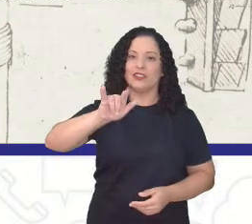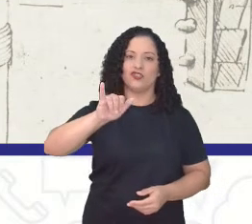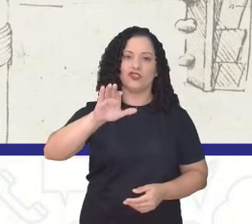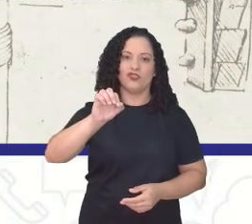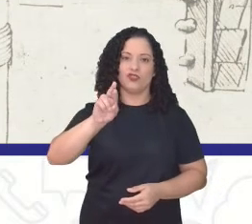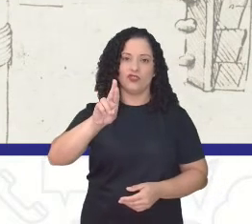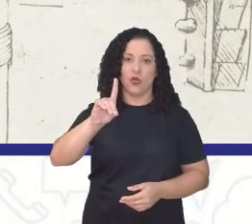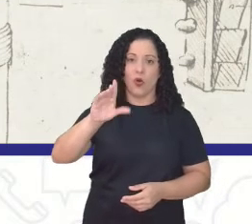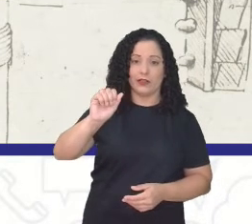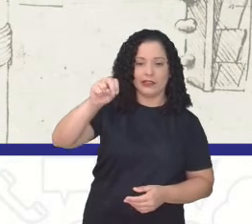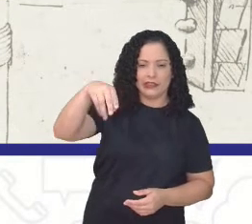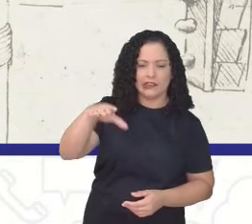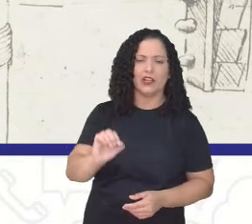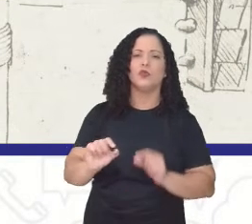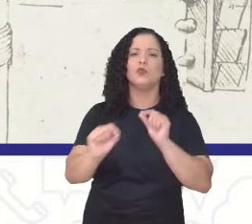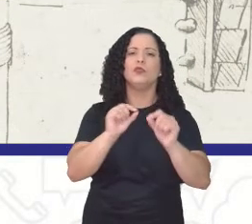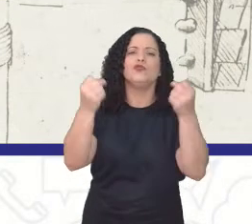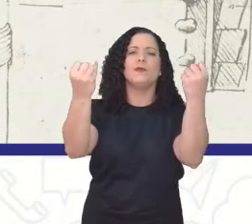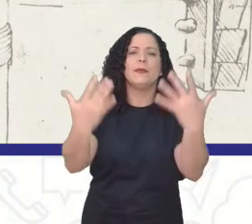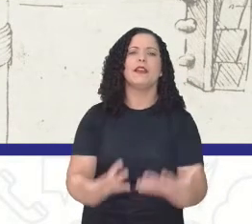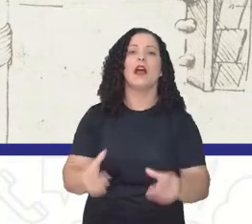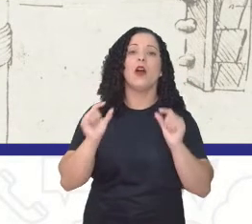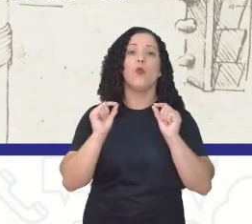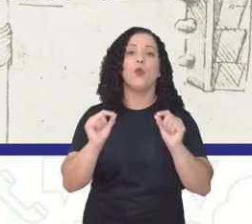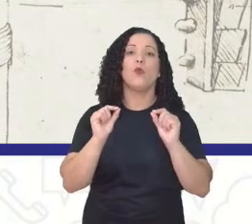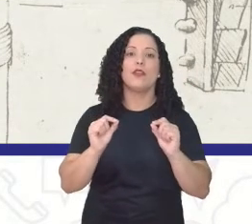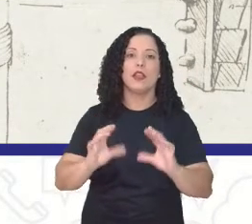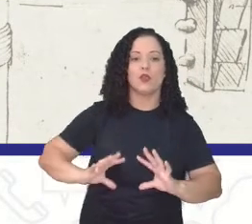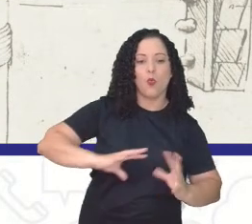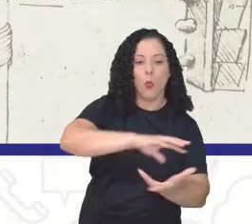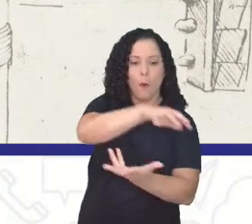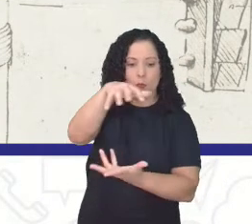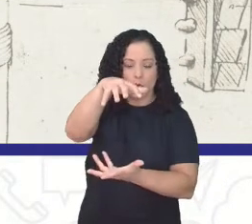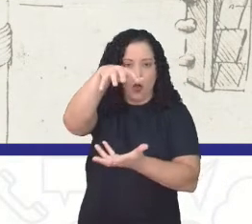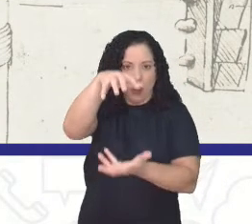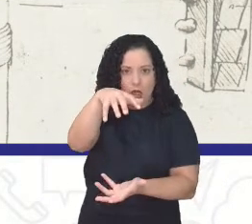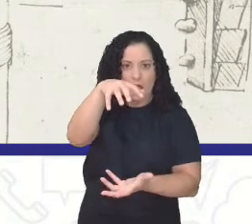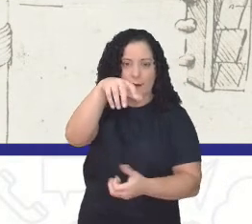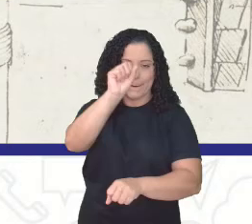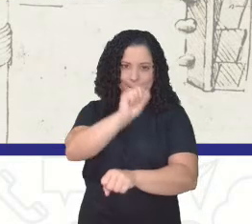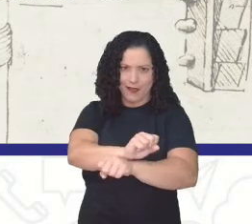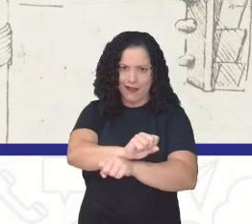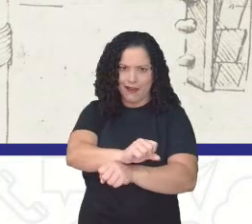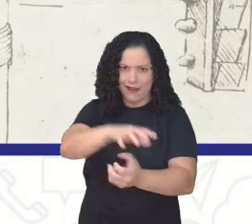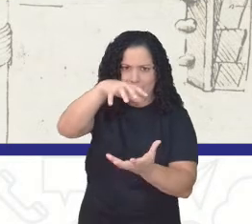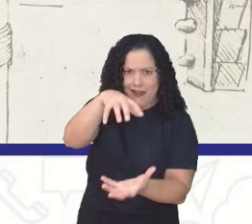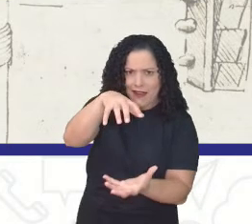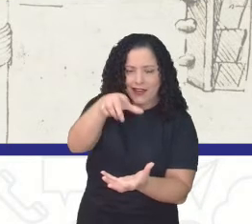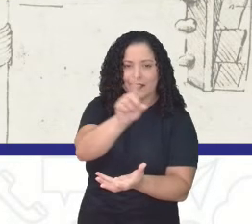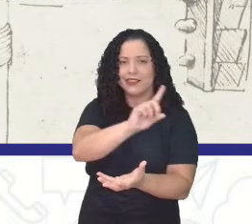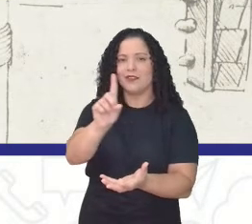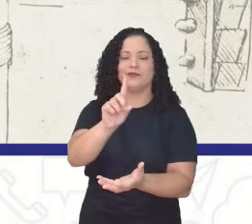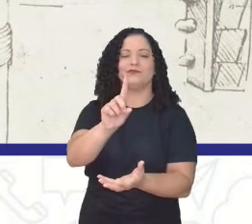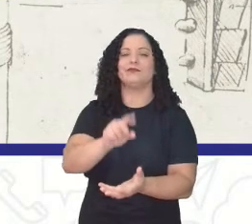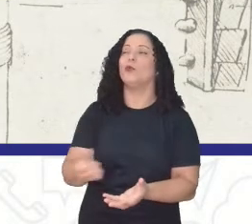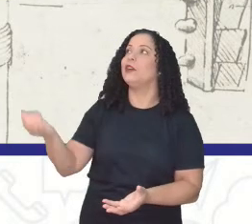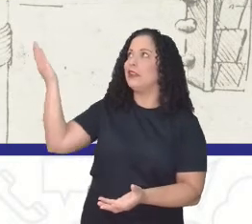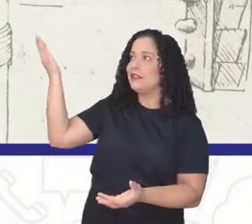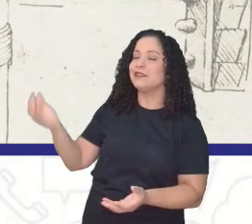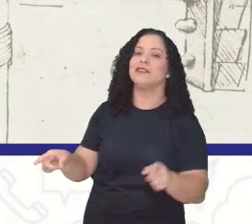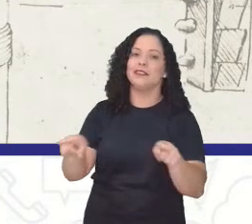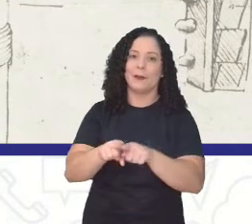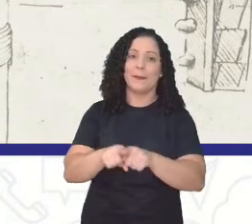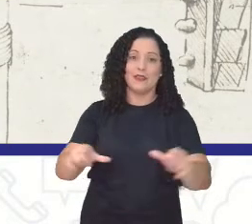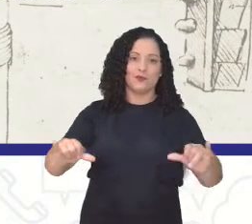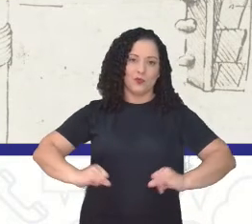era estático e a Terra não era o centro dele. E ó, vejam, como eu disse, eles eram perseguidos. Foi o caso do Giordano Bruno, que morreu queimado,